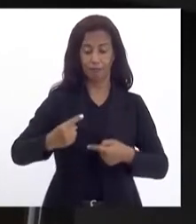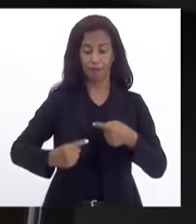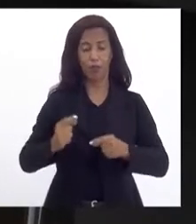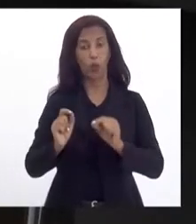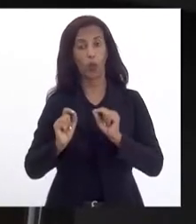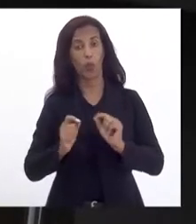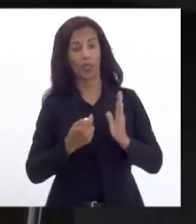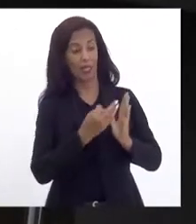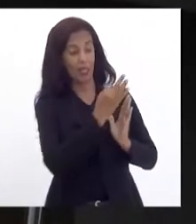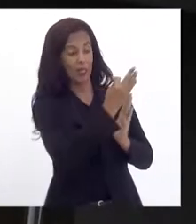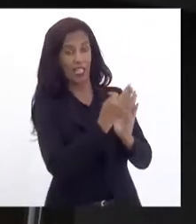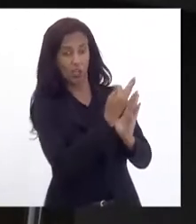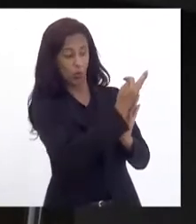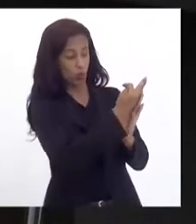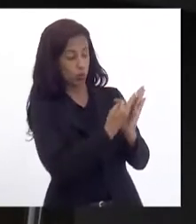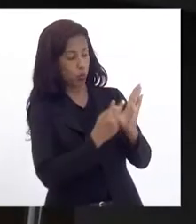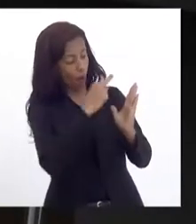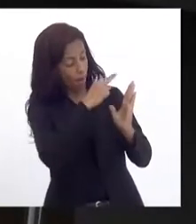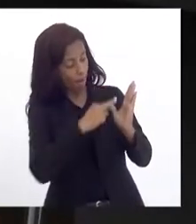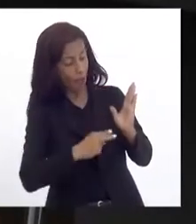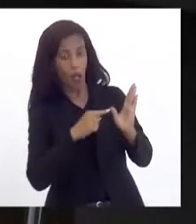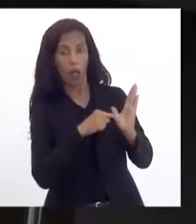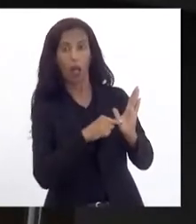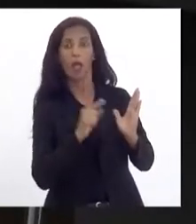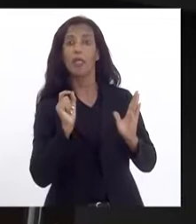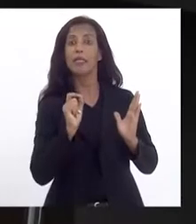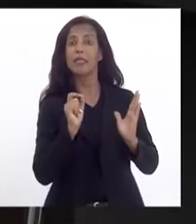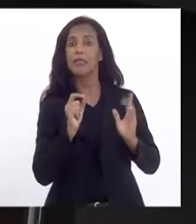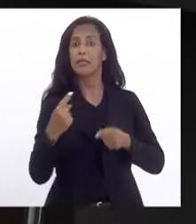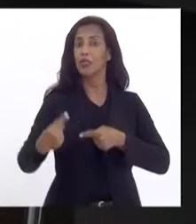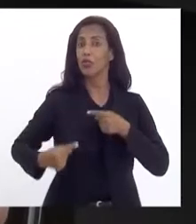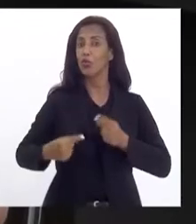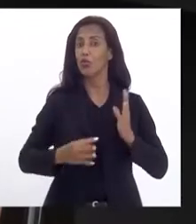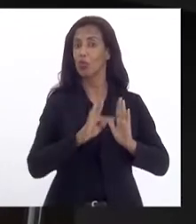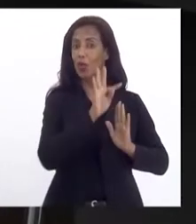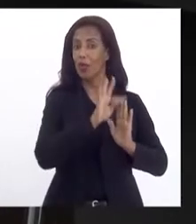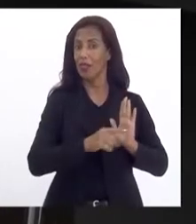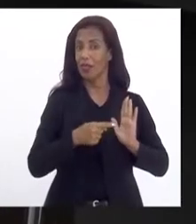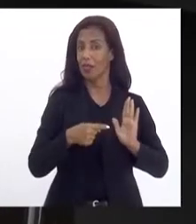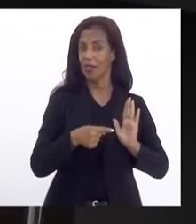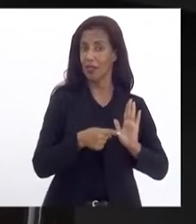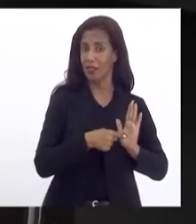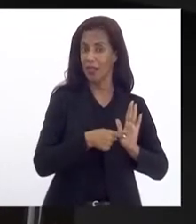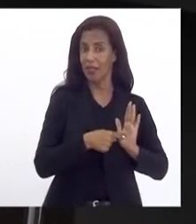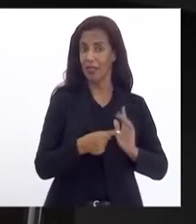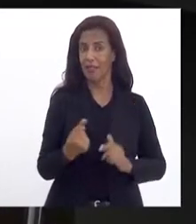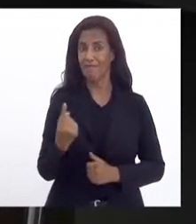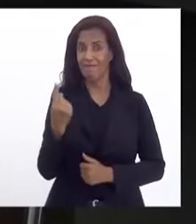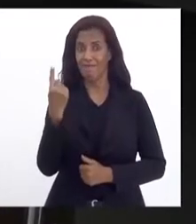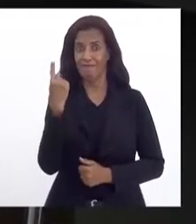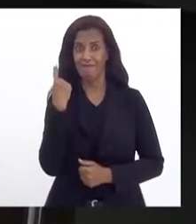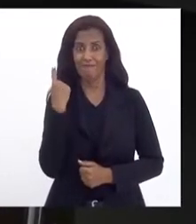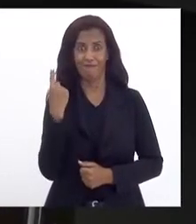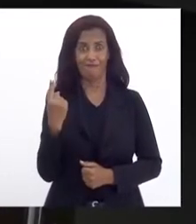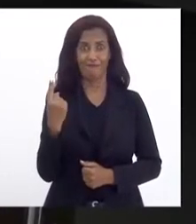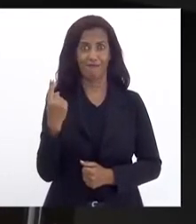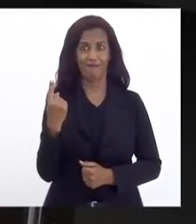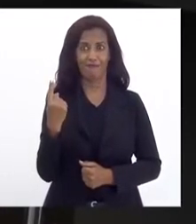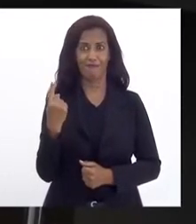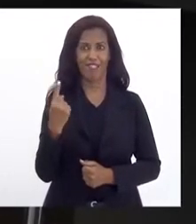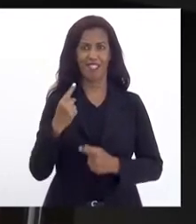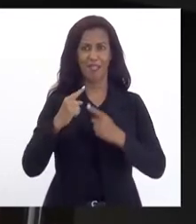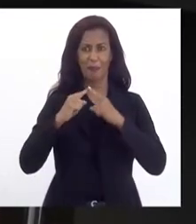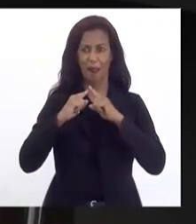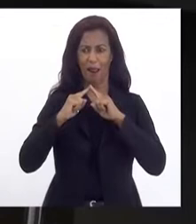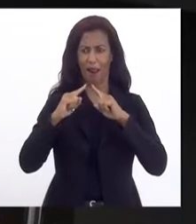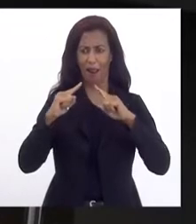está escrito. E se discutir o que está escrito, vai ser uma avalanche de